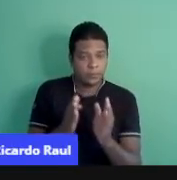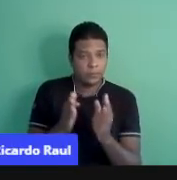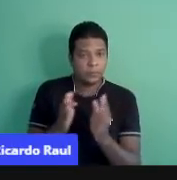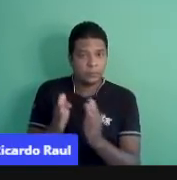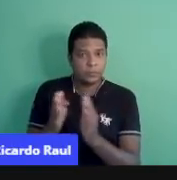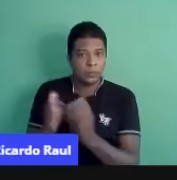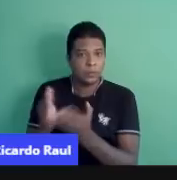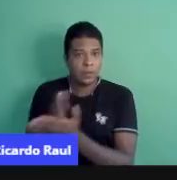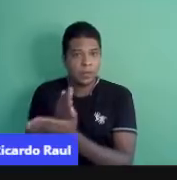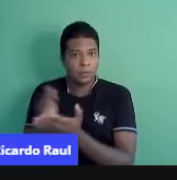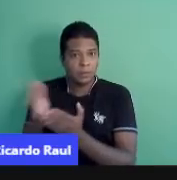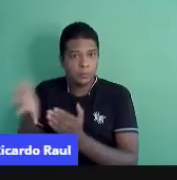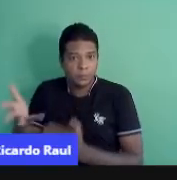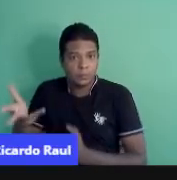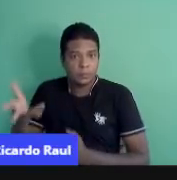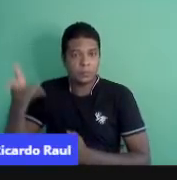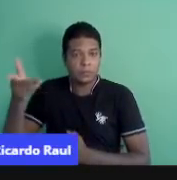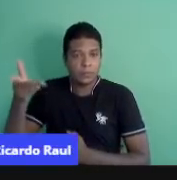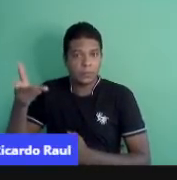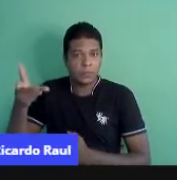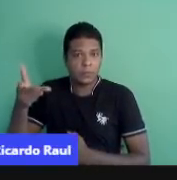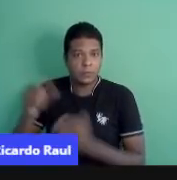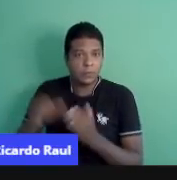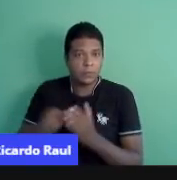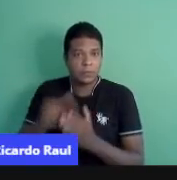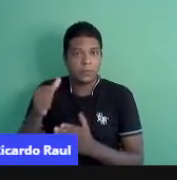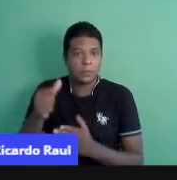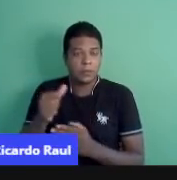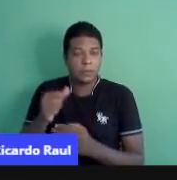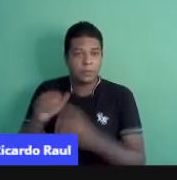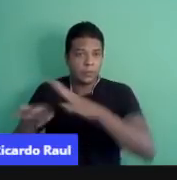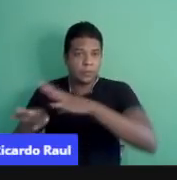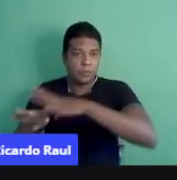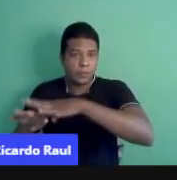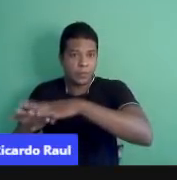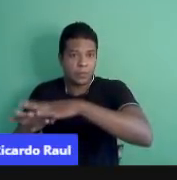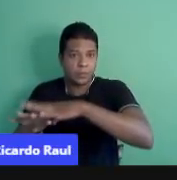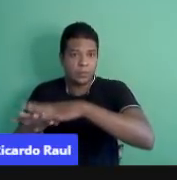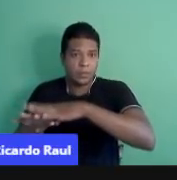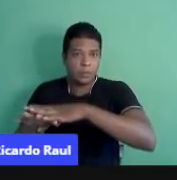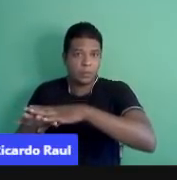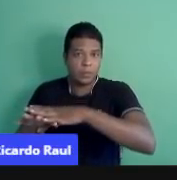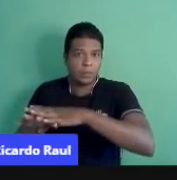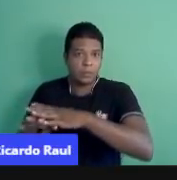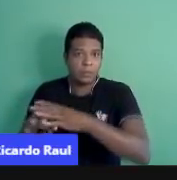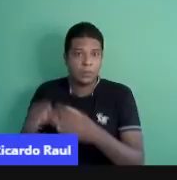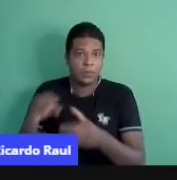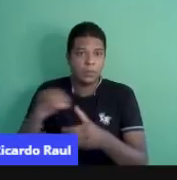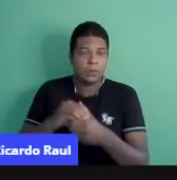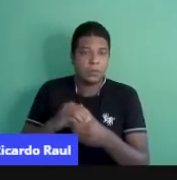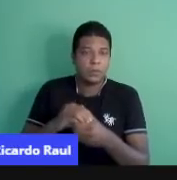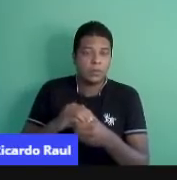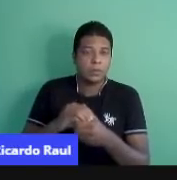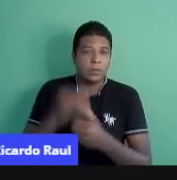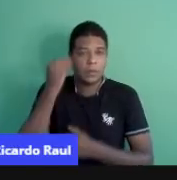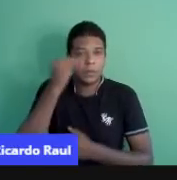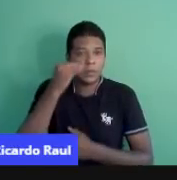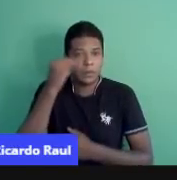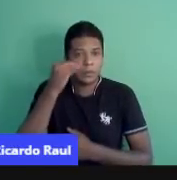algumas habilidades, principalmente a habilidade matemática, que foi colocada como um campo de experiência